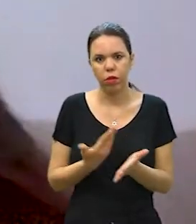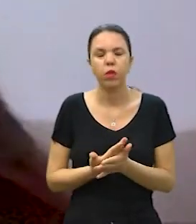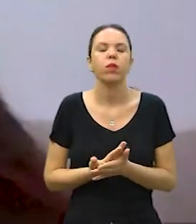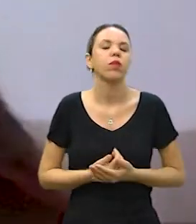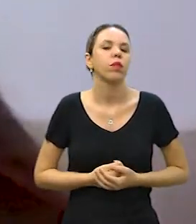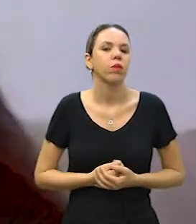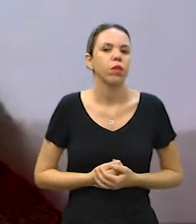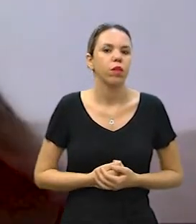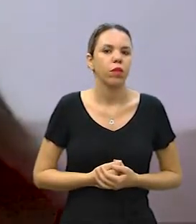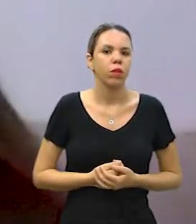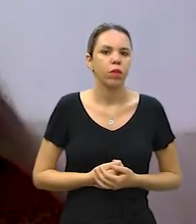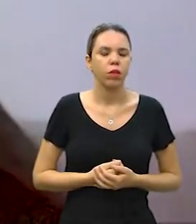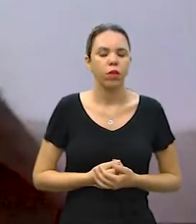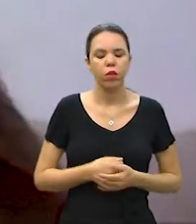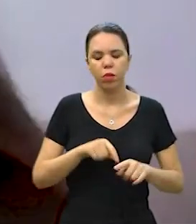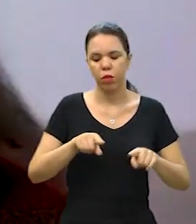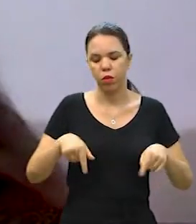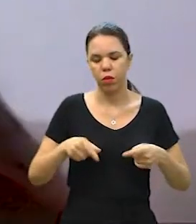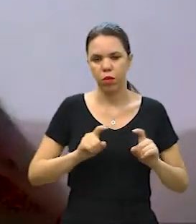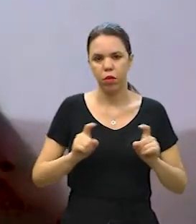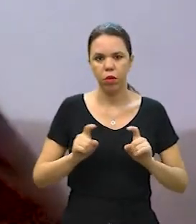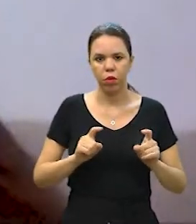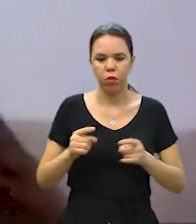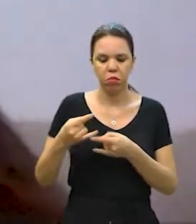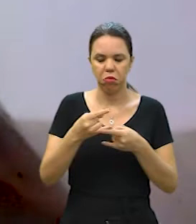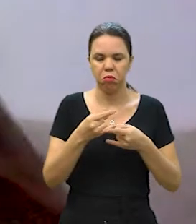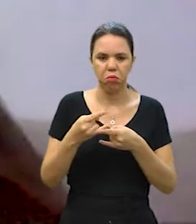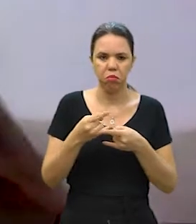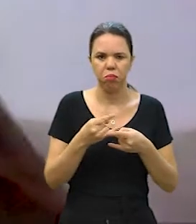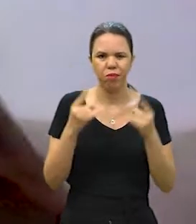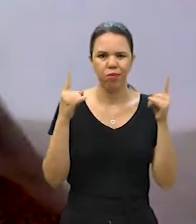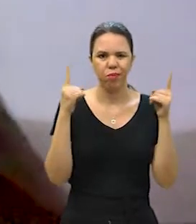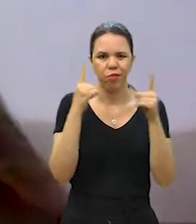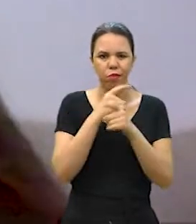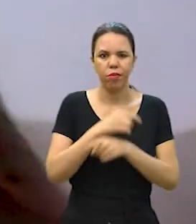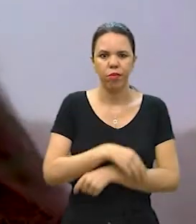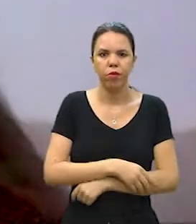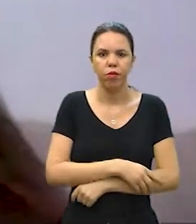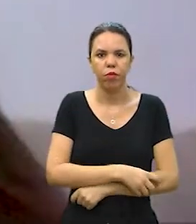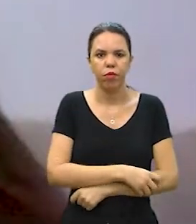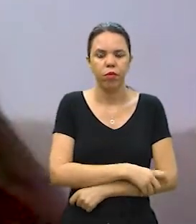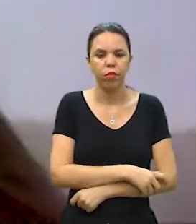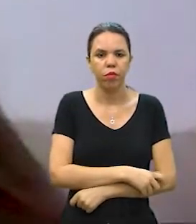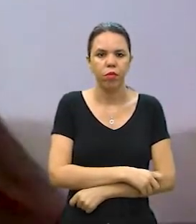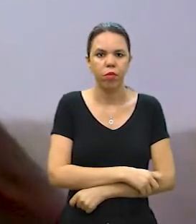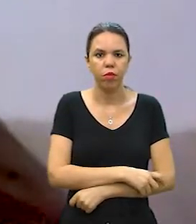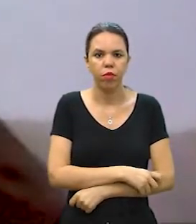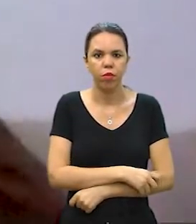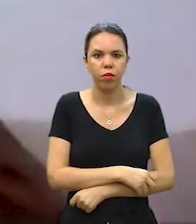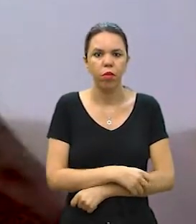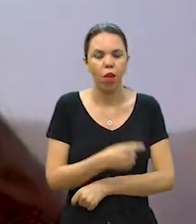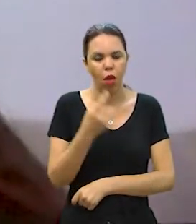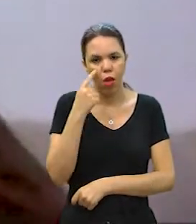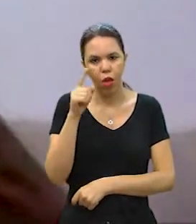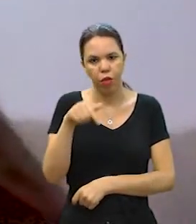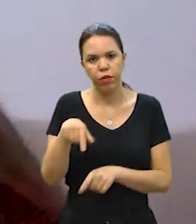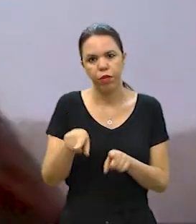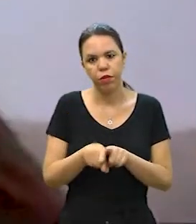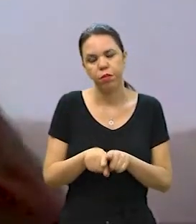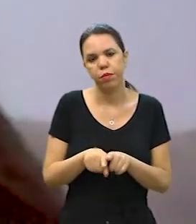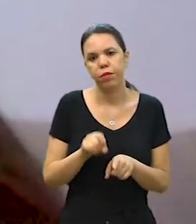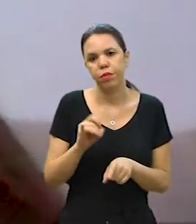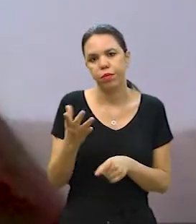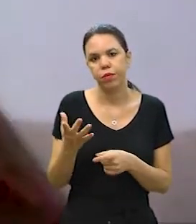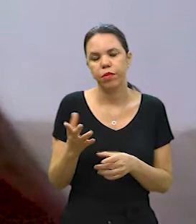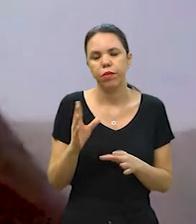ou numa aula, ou numa reunião pelo Meet. É muito mais complicado, né? Então, eu vejo aí também, né?